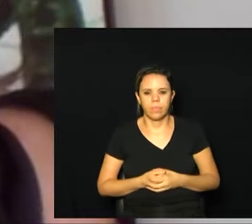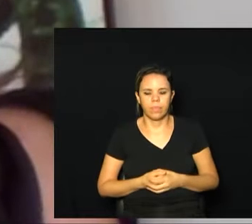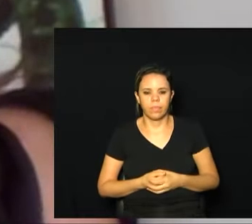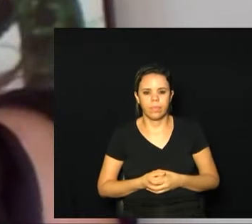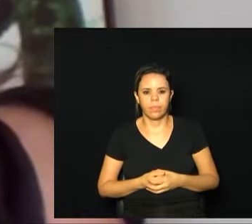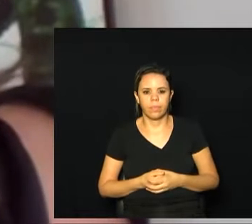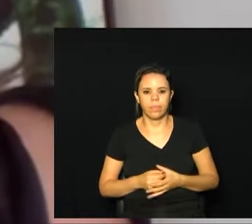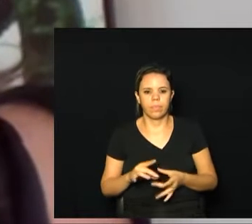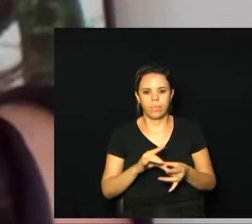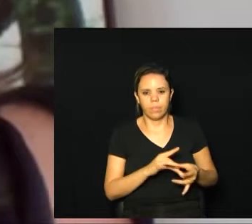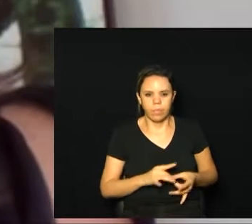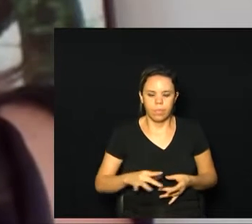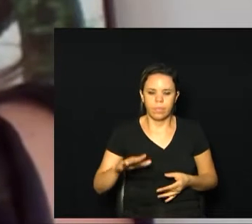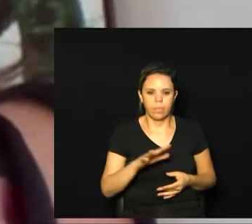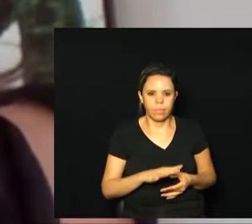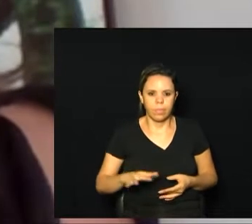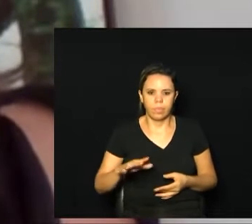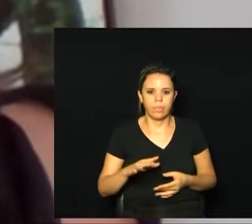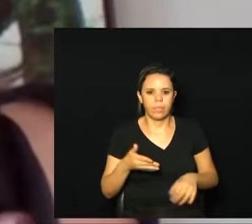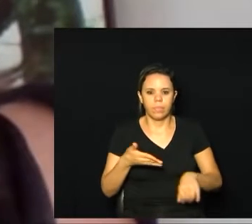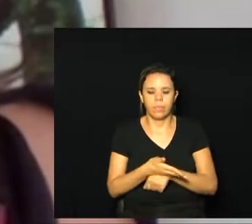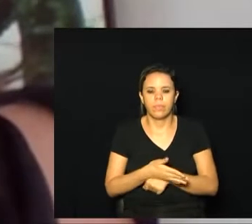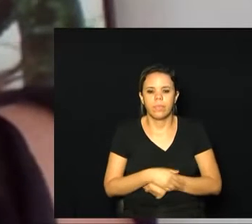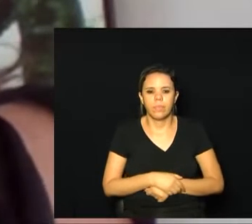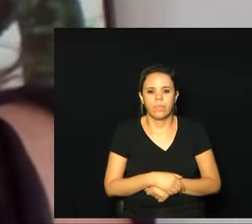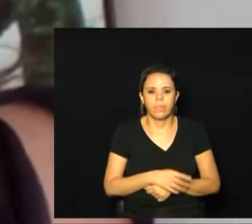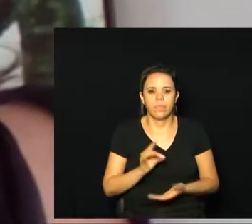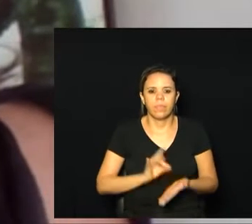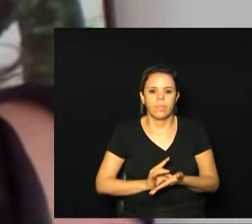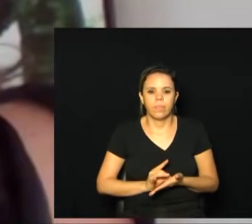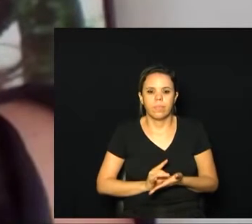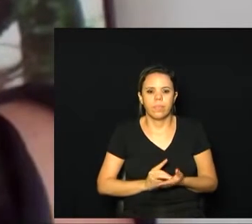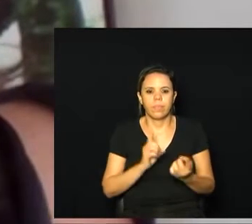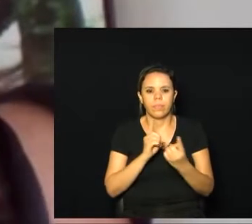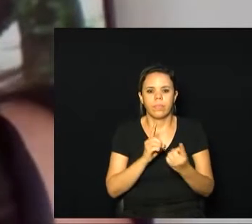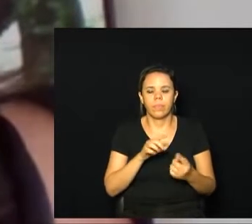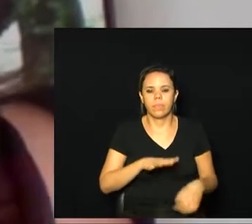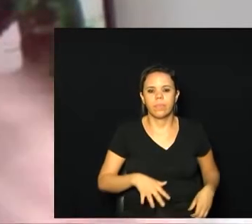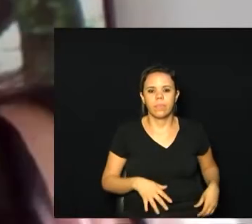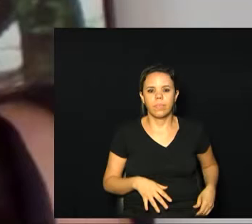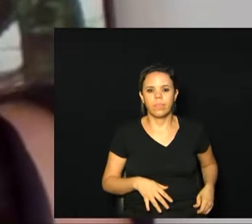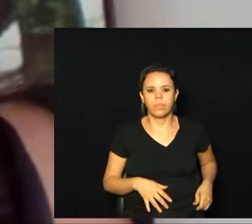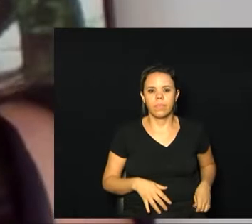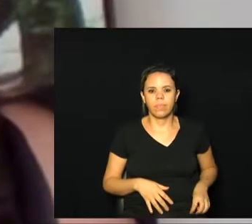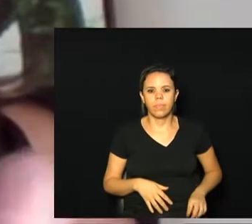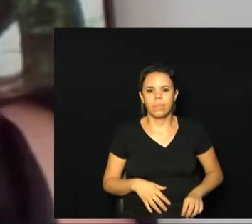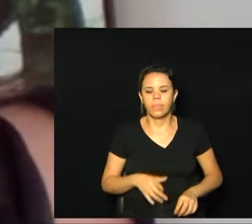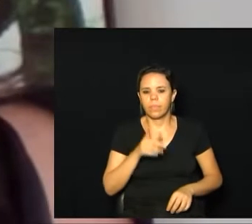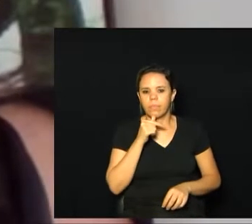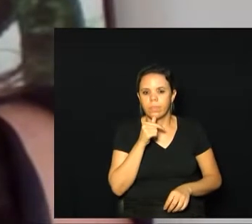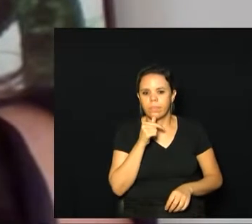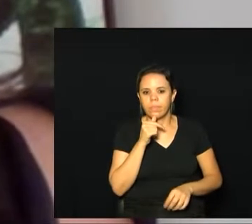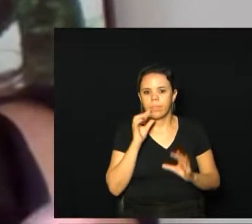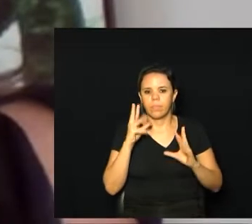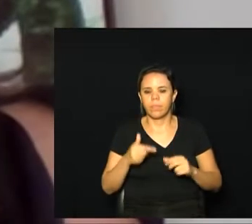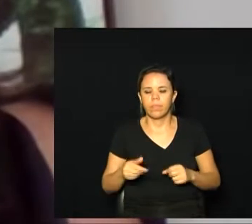a universalização e o acesso, né, efetivo para a prestação de serviço, tanto para a questão de água quanto para